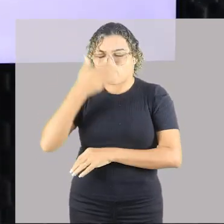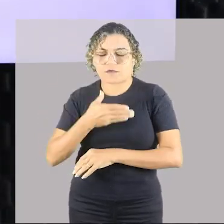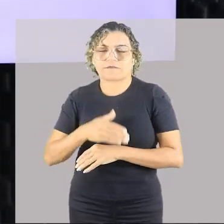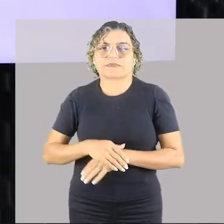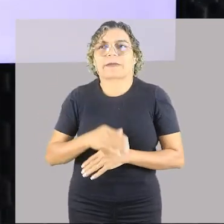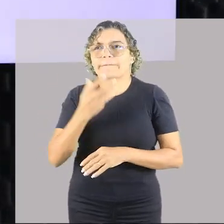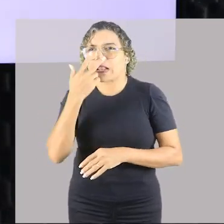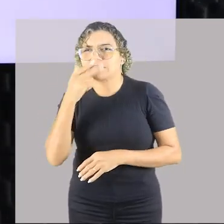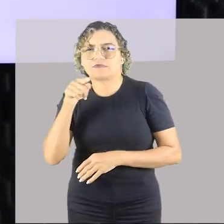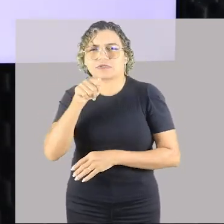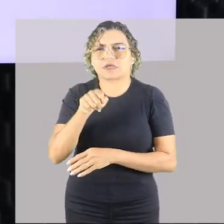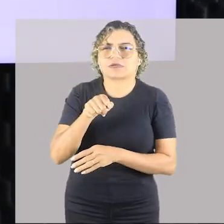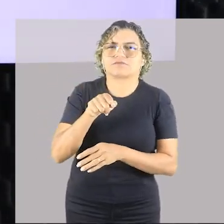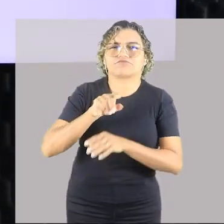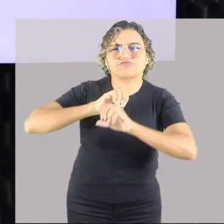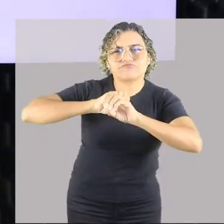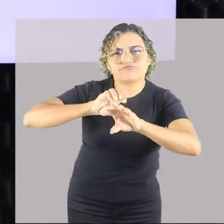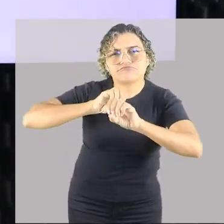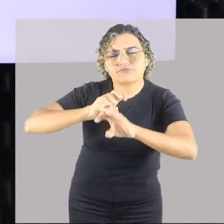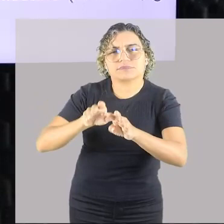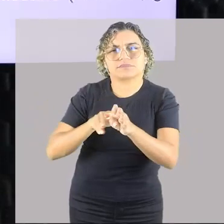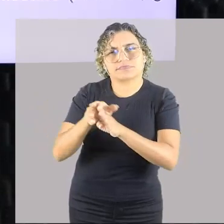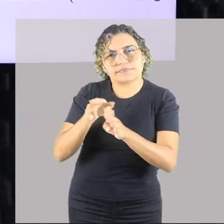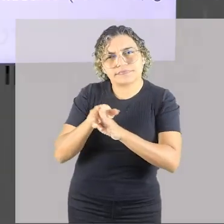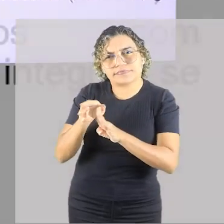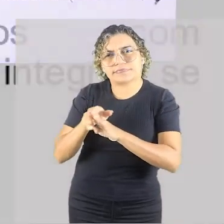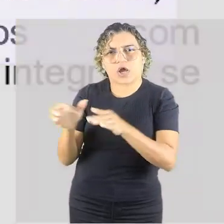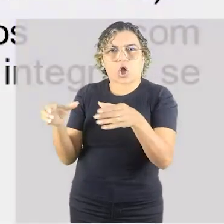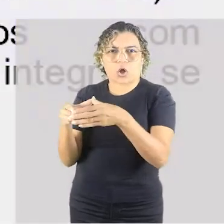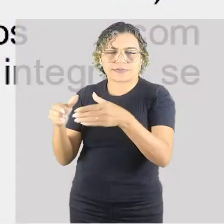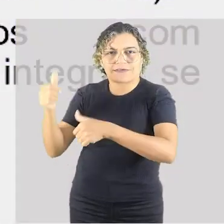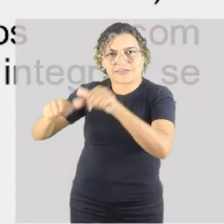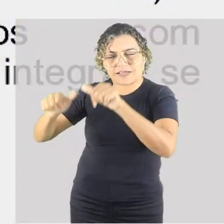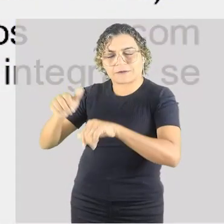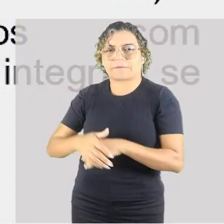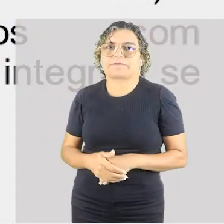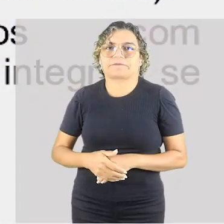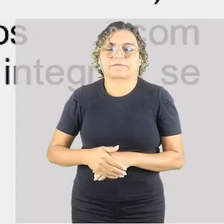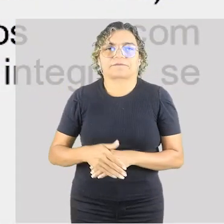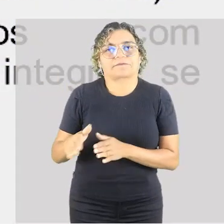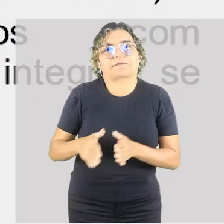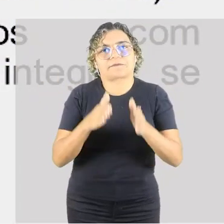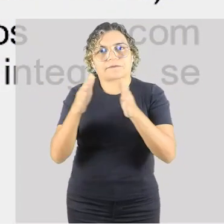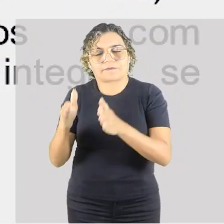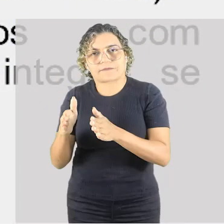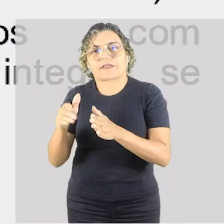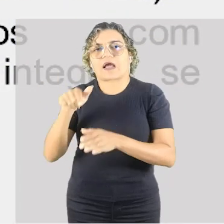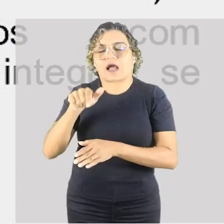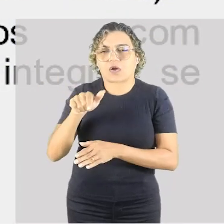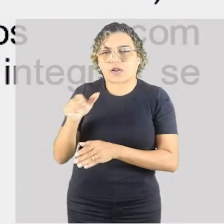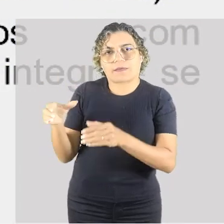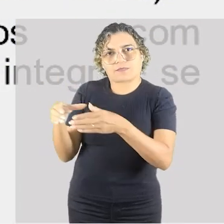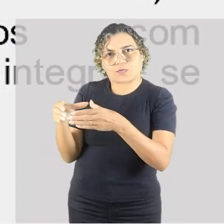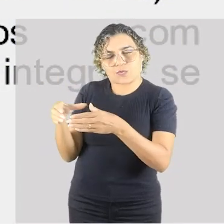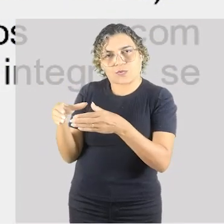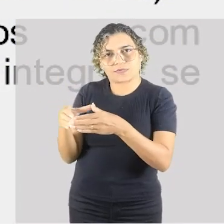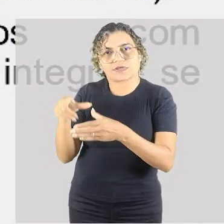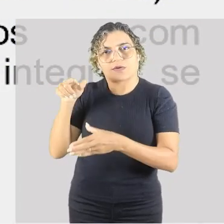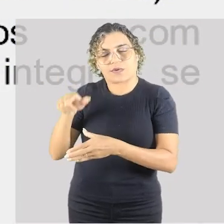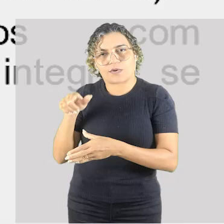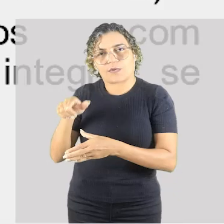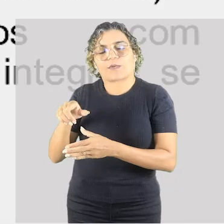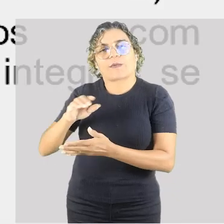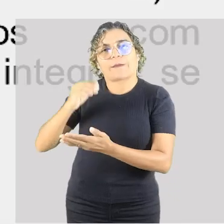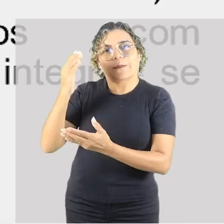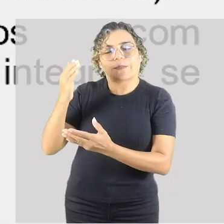É como se você estivesse instruindo a comissão avaliadora. E aqui chegamos na comissão do processo administrativo